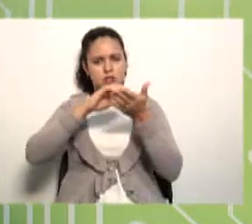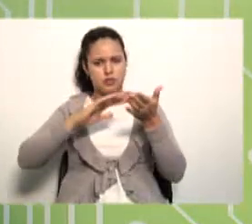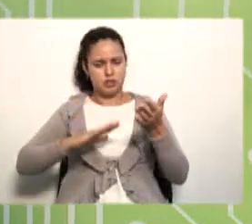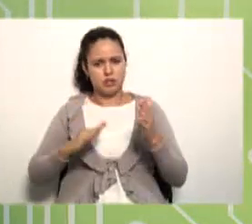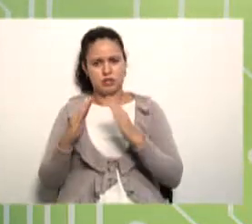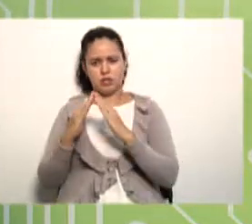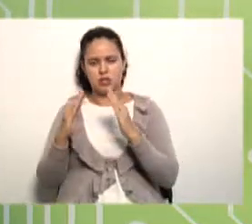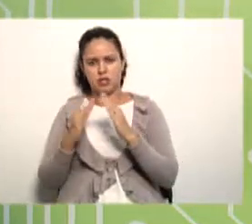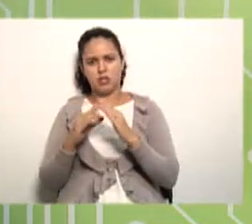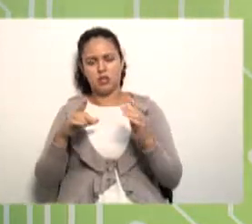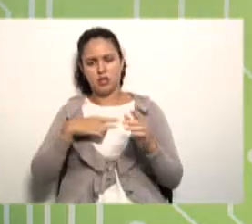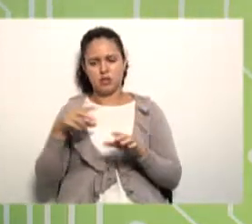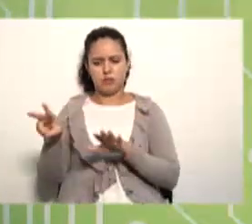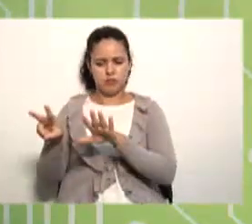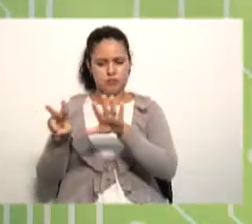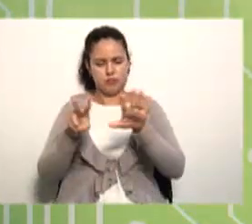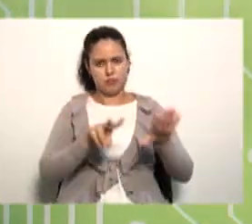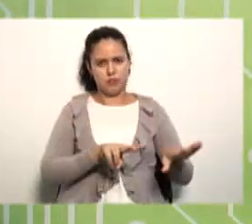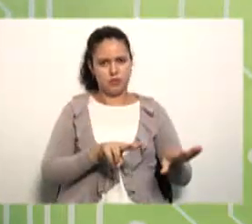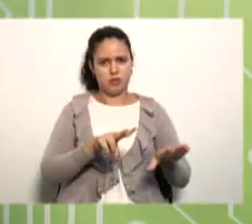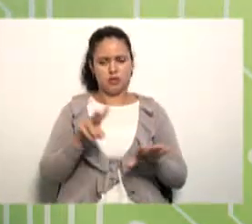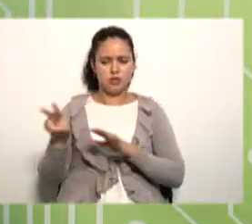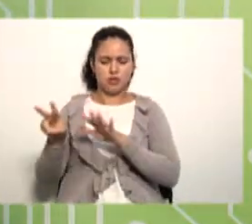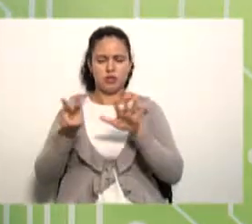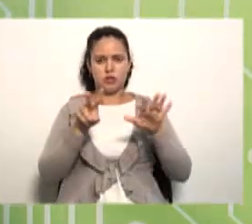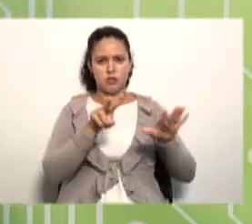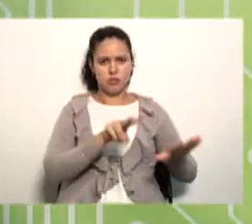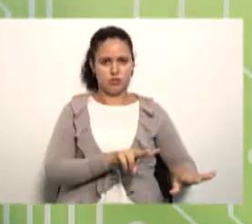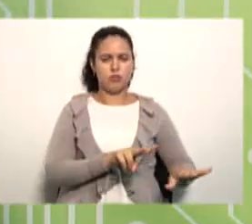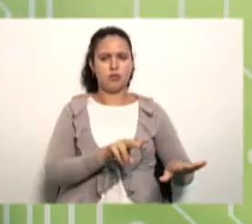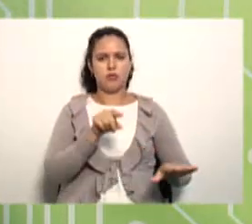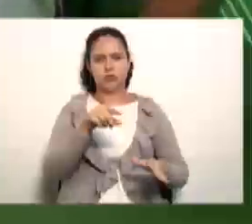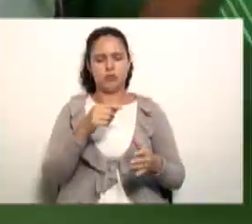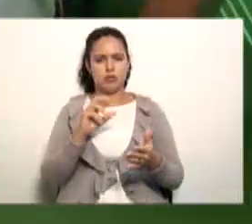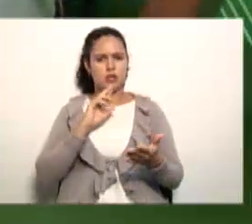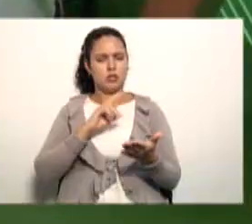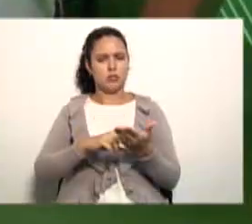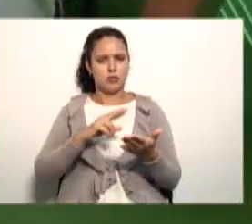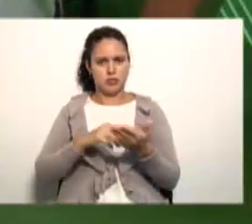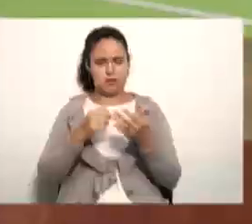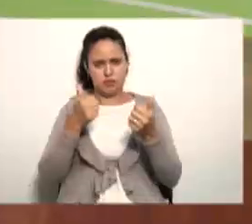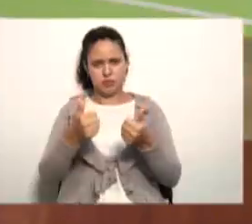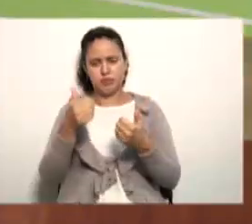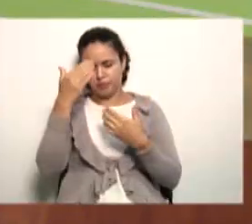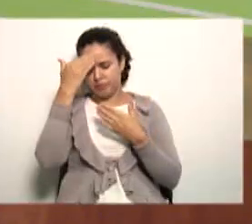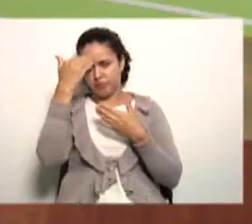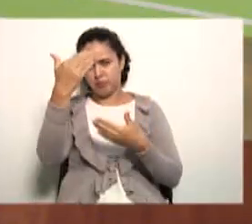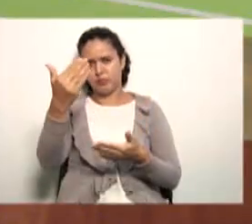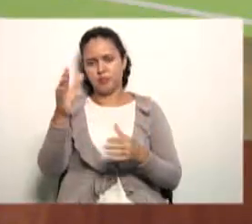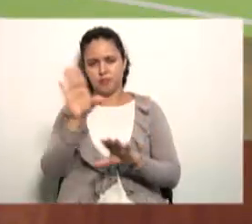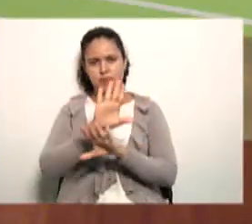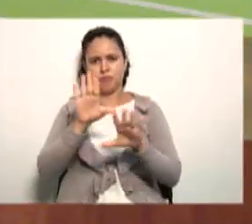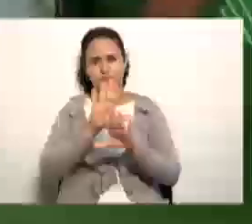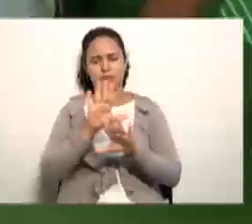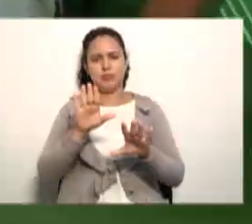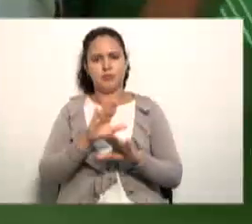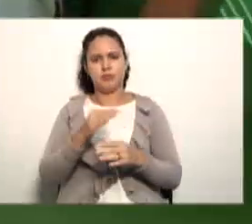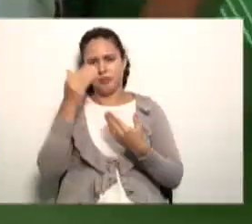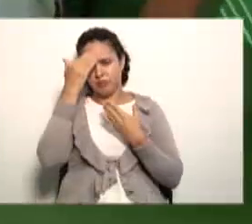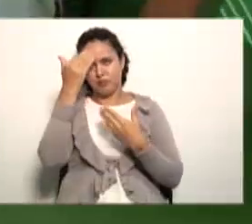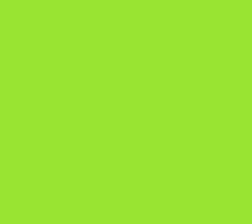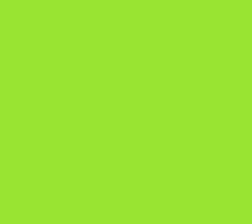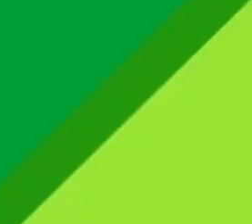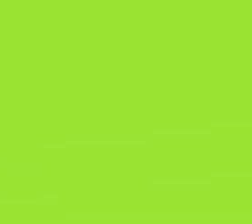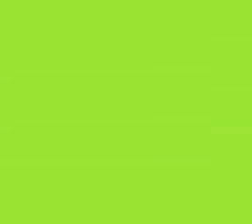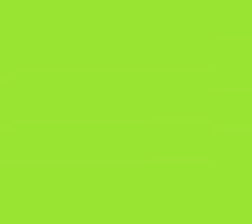tem 2 semanas para concluir e pedimos que você se dedique a ela. Muito obrigado e até a próxima. Obrigada.